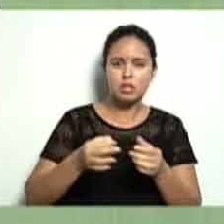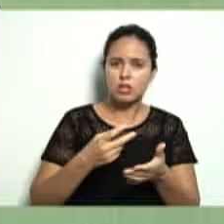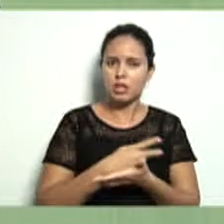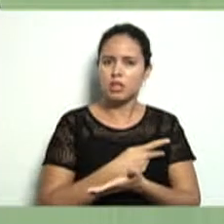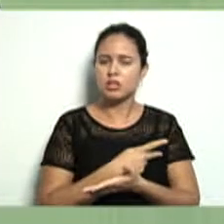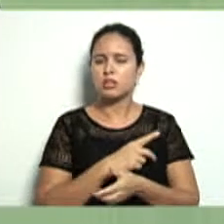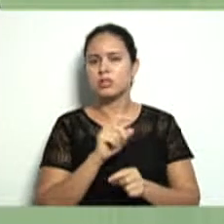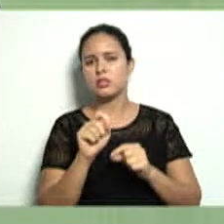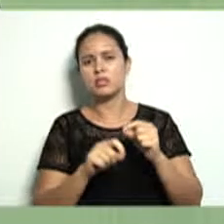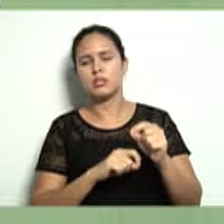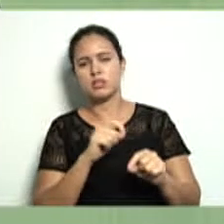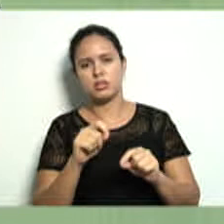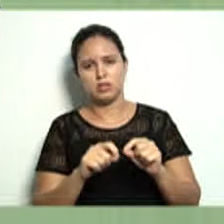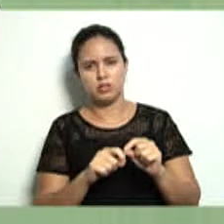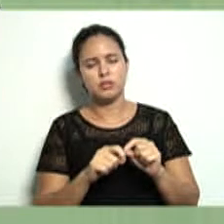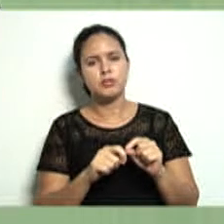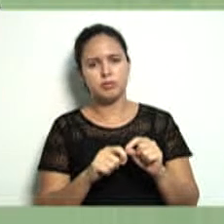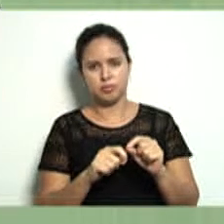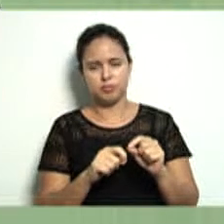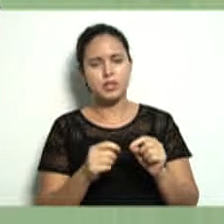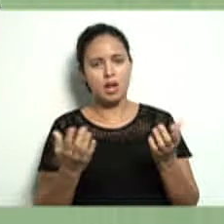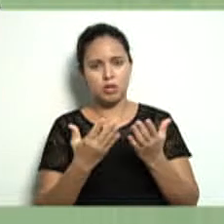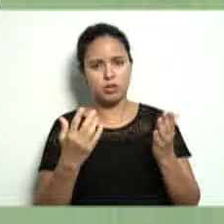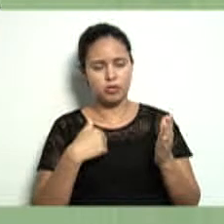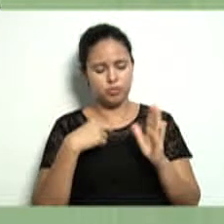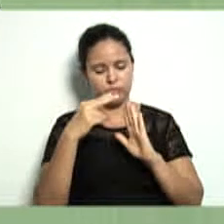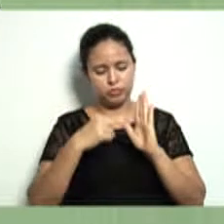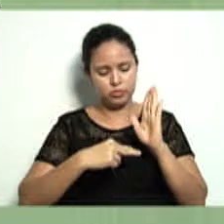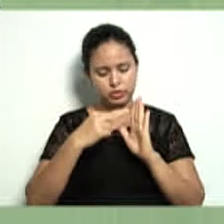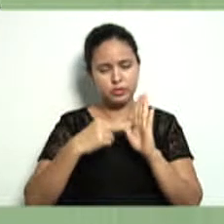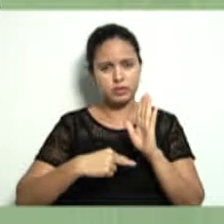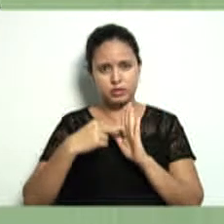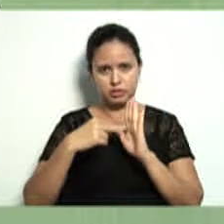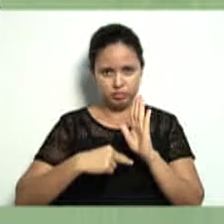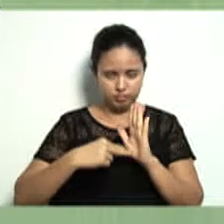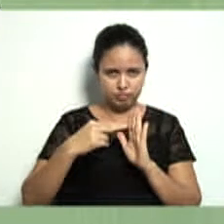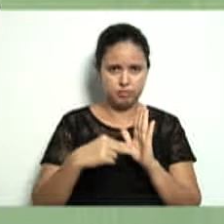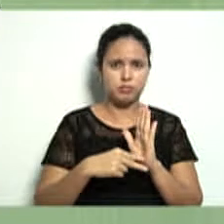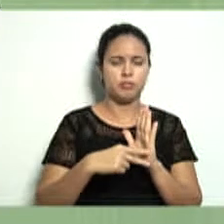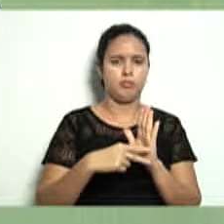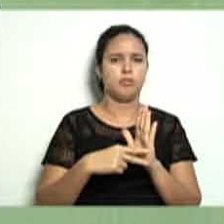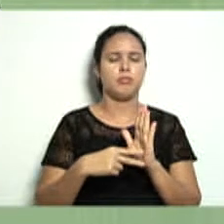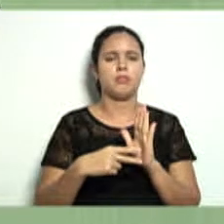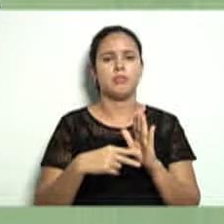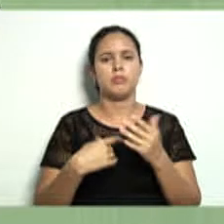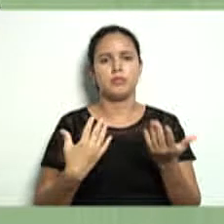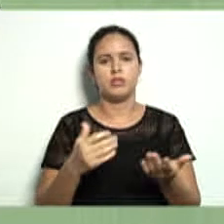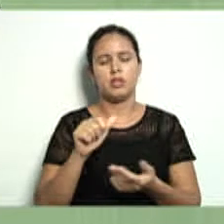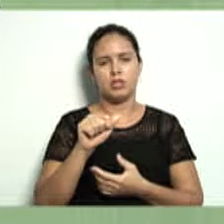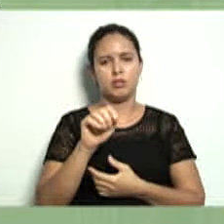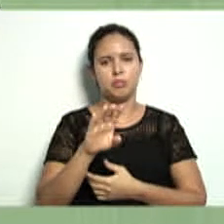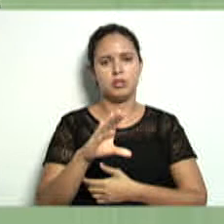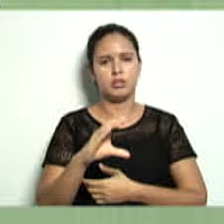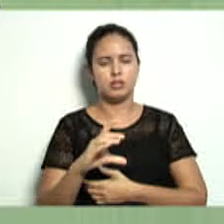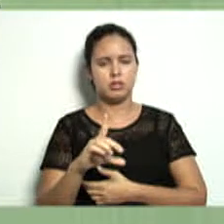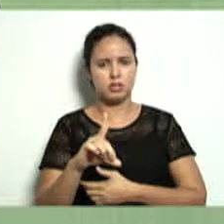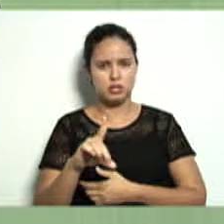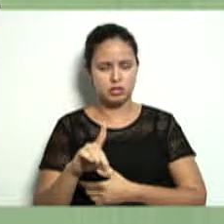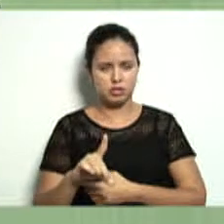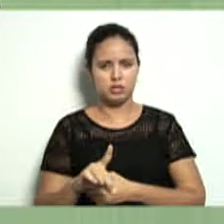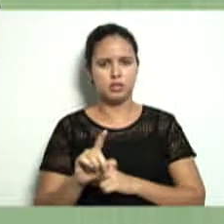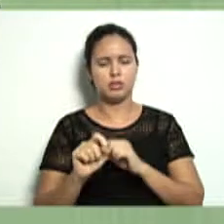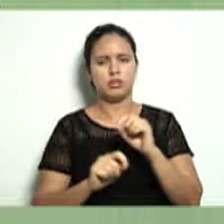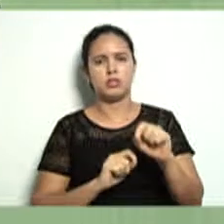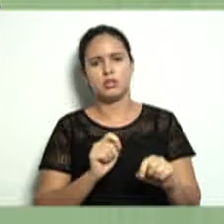em relação... Agora eu vou ler detalhadamente cada alternativa e vou explicar se é realmente uma vantagem ou não